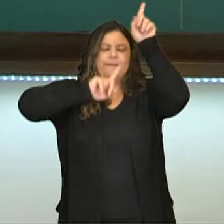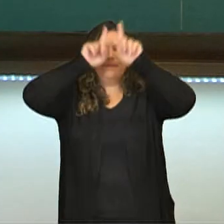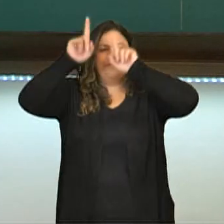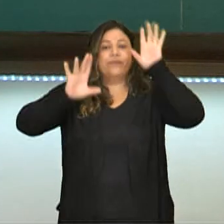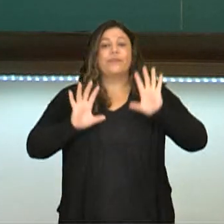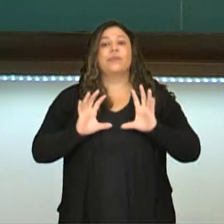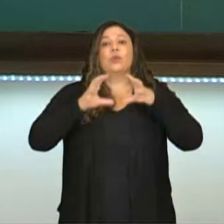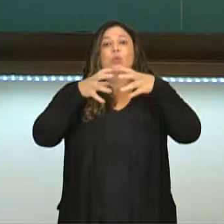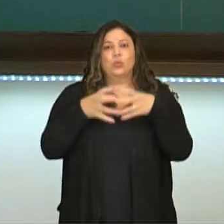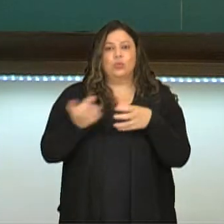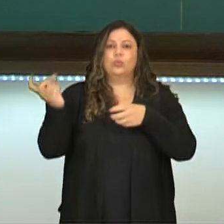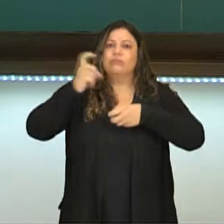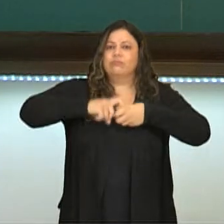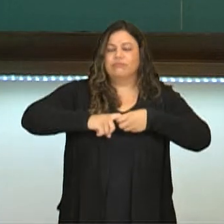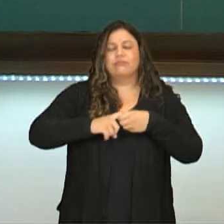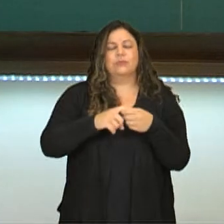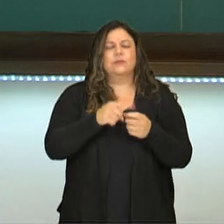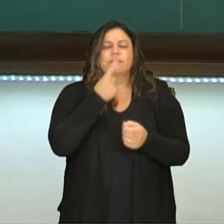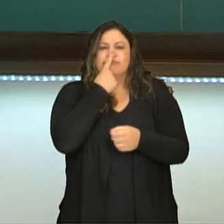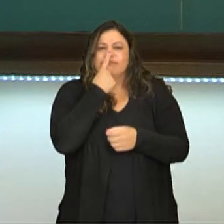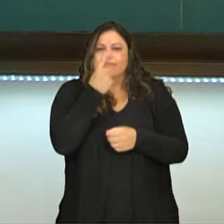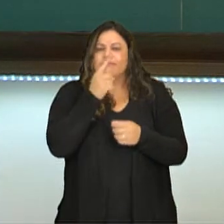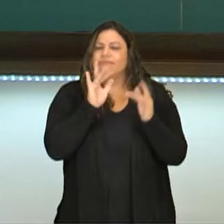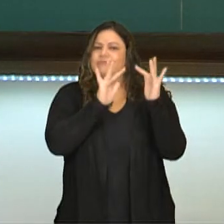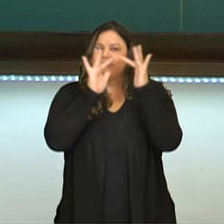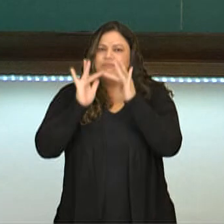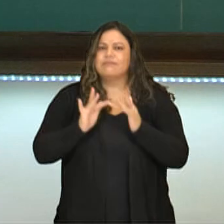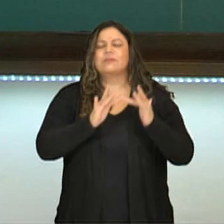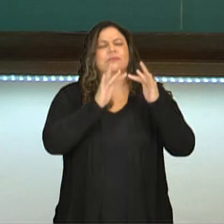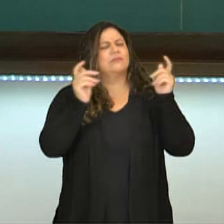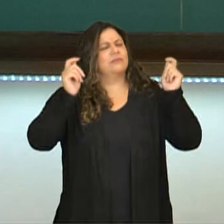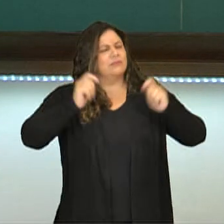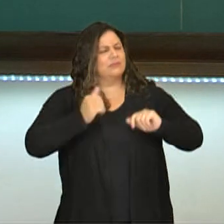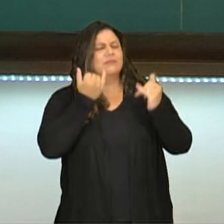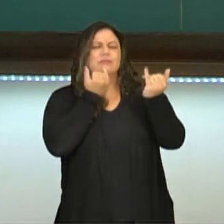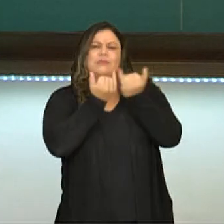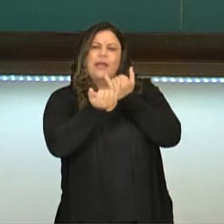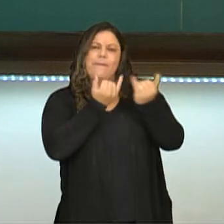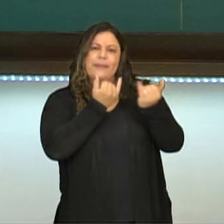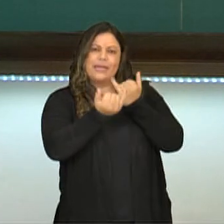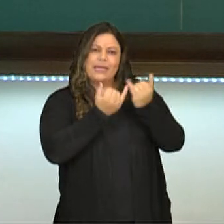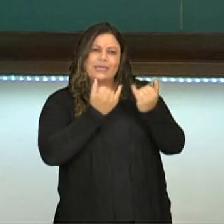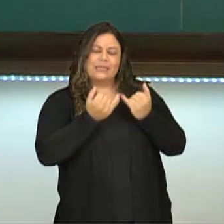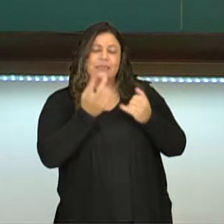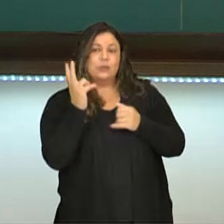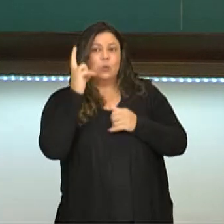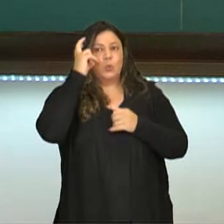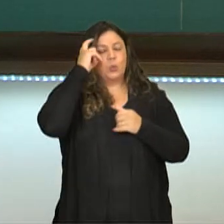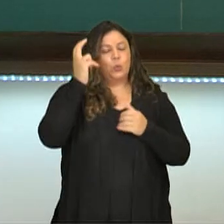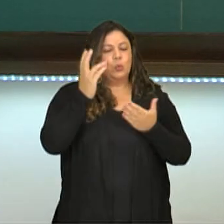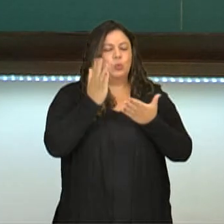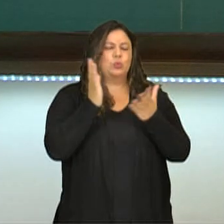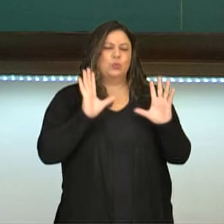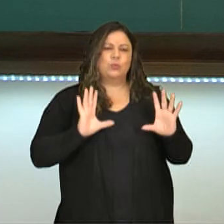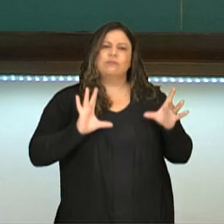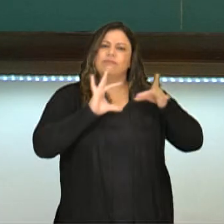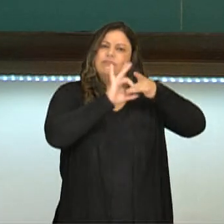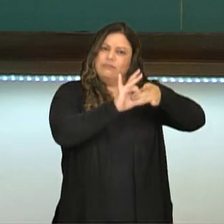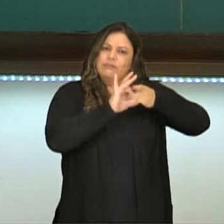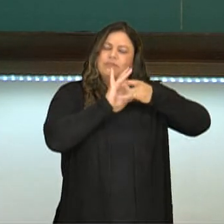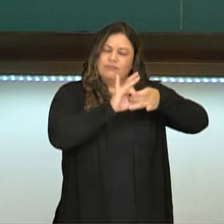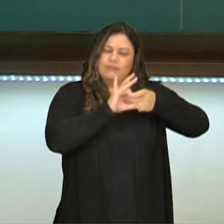qual nós possuímos afinidades, que são semelhantes, que dividimos, digamos, culturalmente, né, os